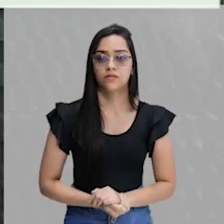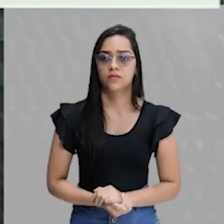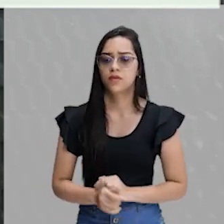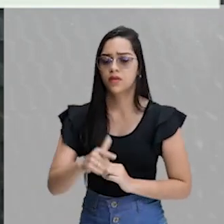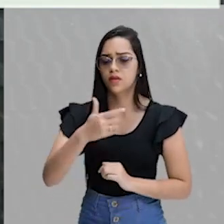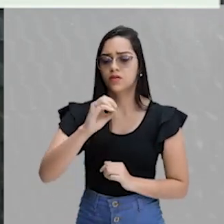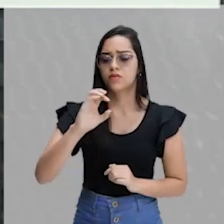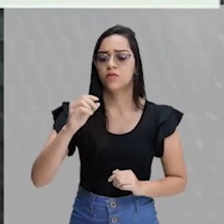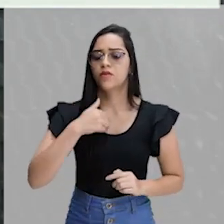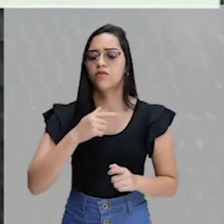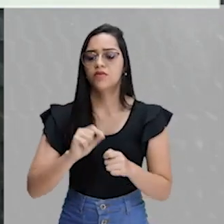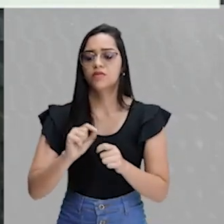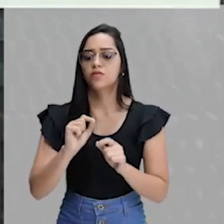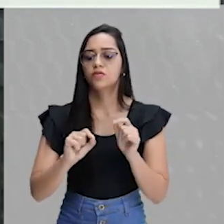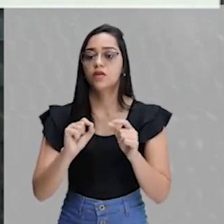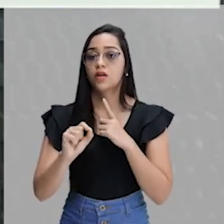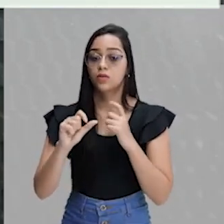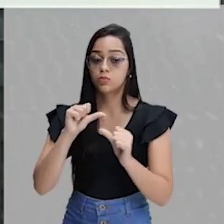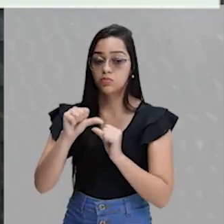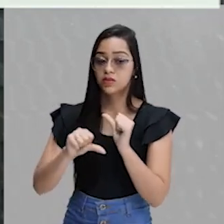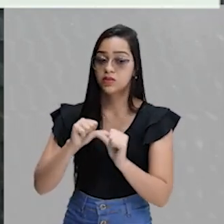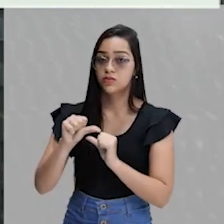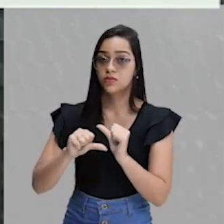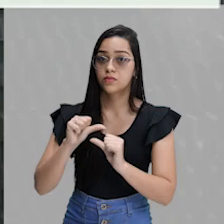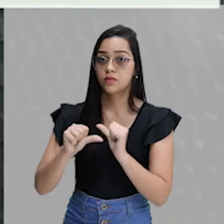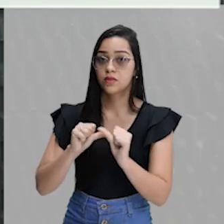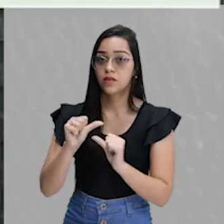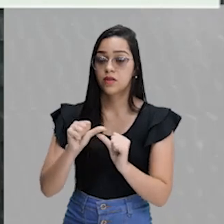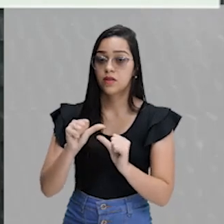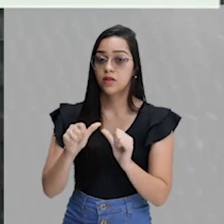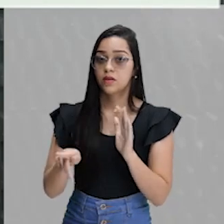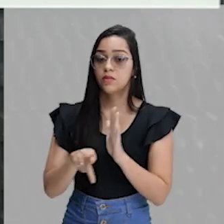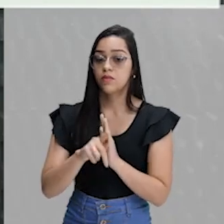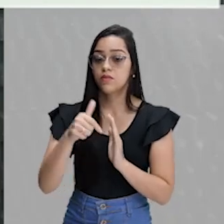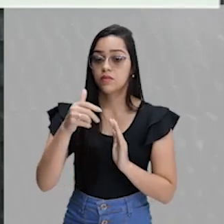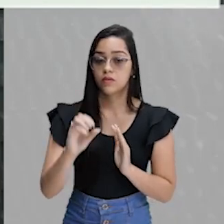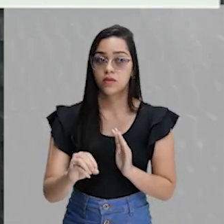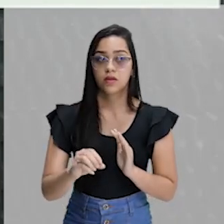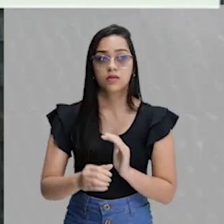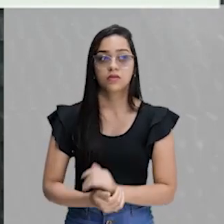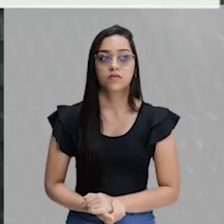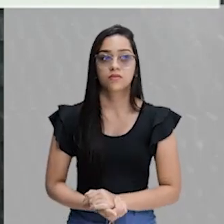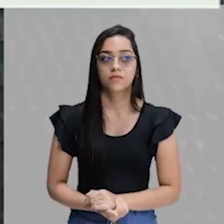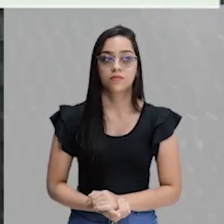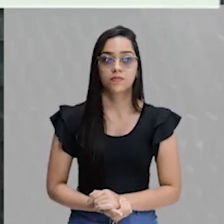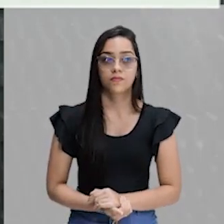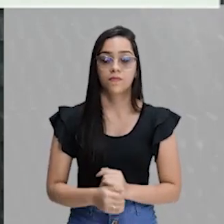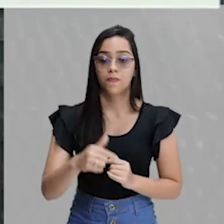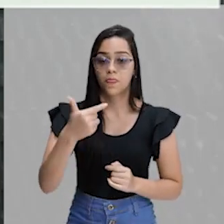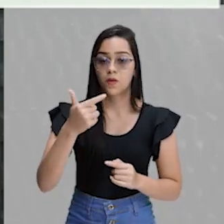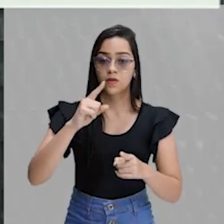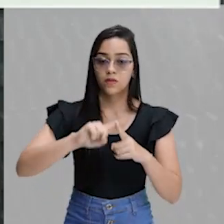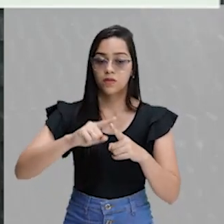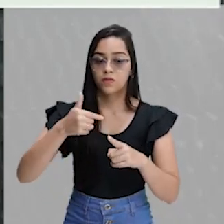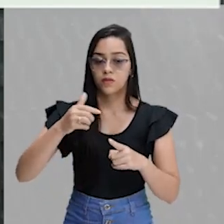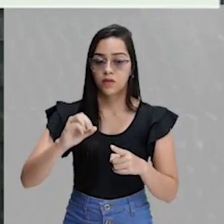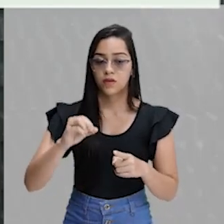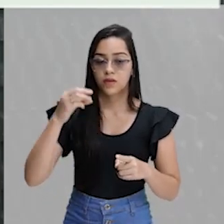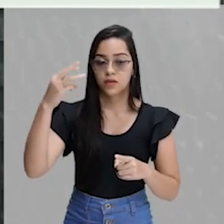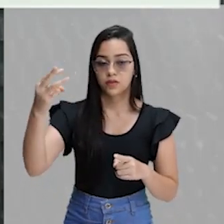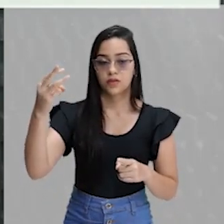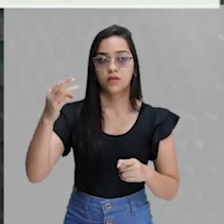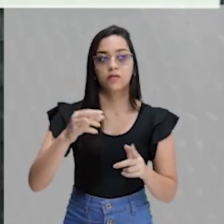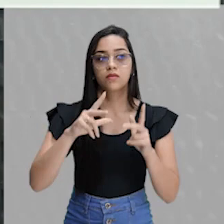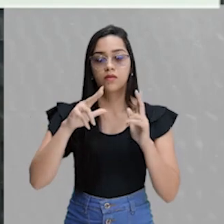vou logo fazer o seguinte. Eu vou transformar ele em potência de 10. É 2, ó, vezes 10 a terceira. É